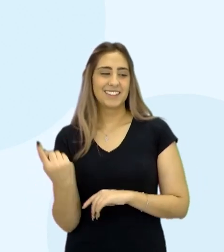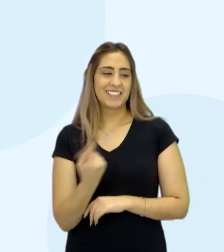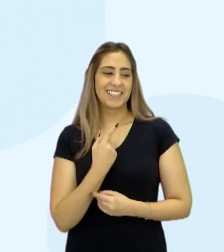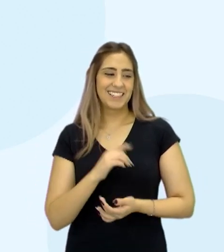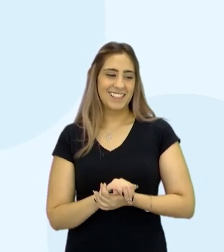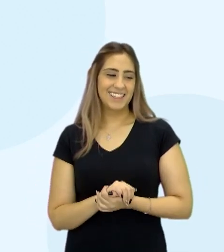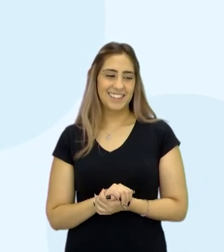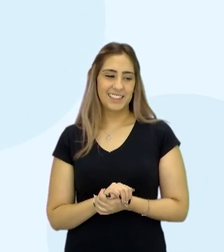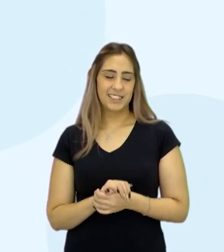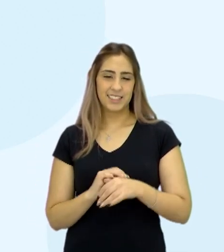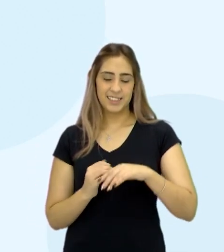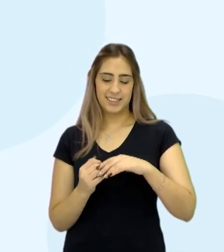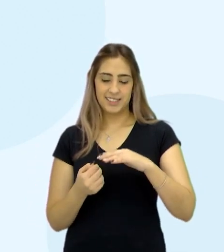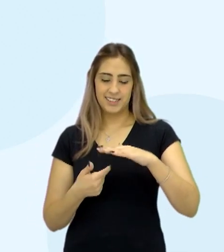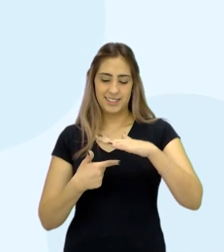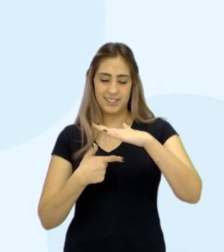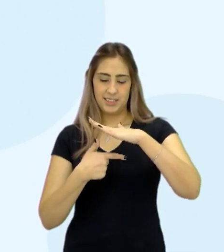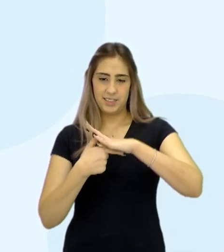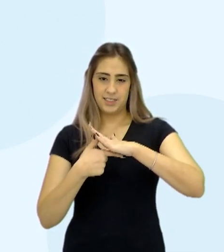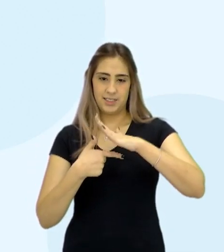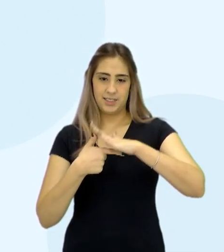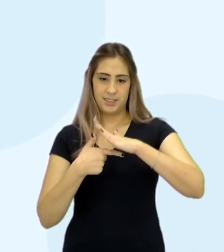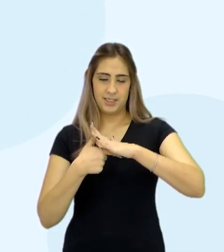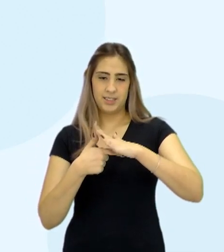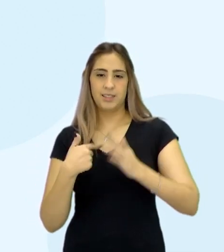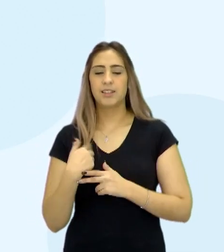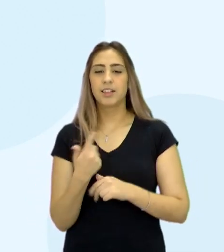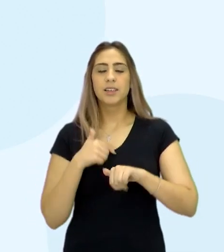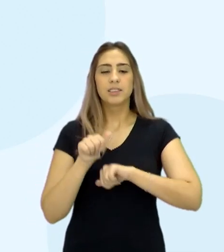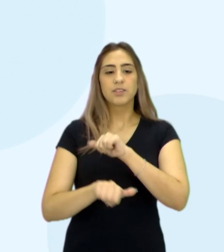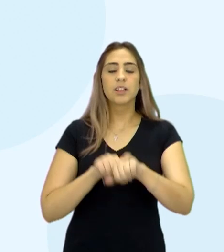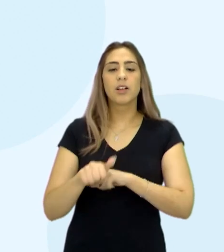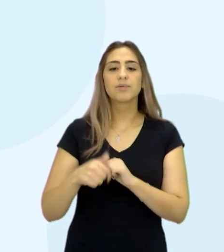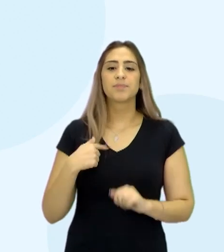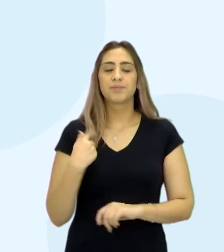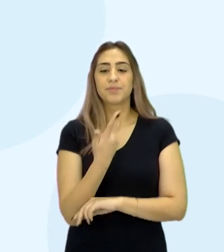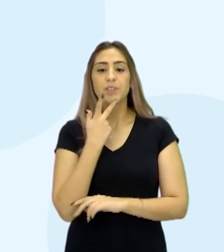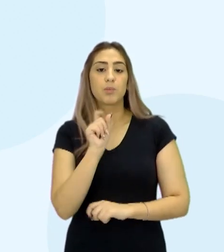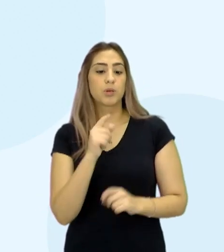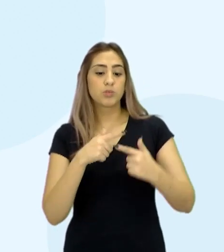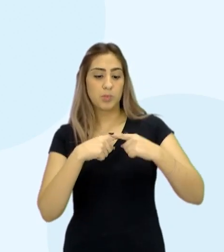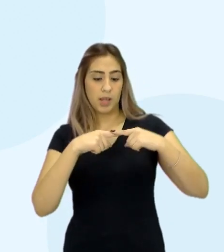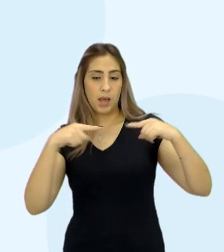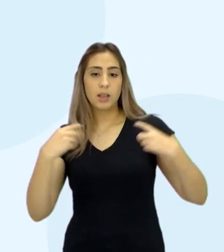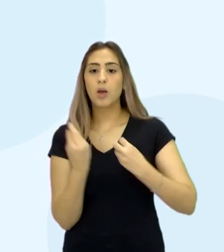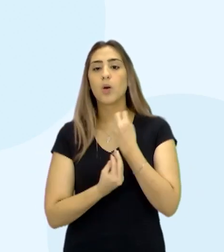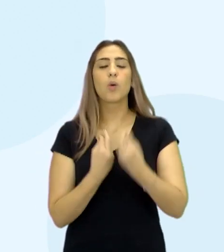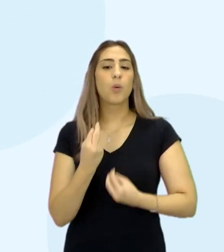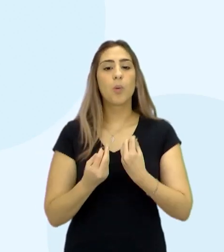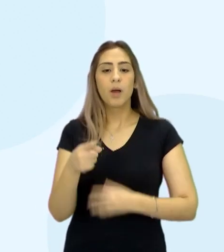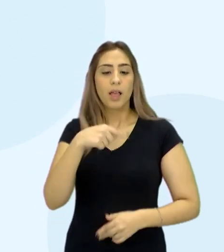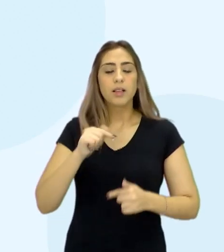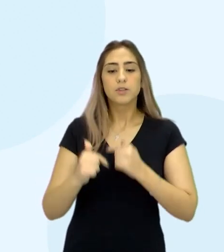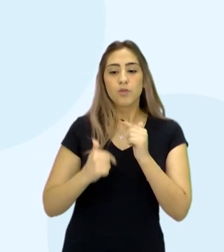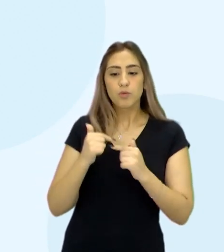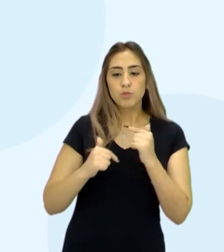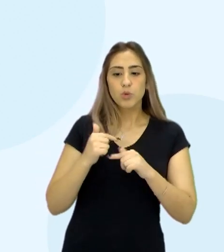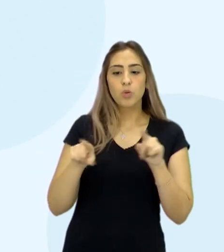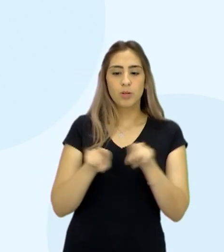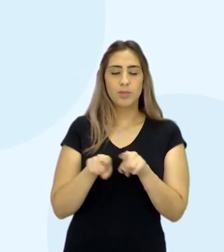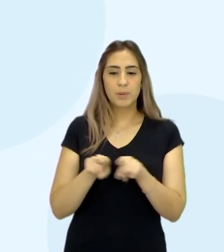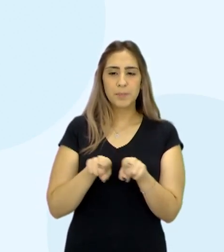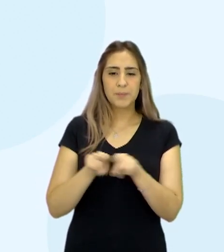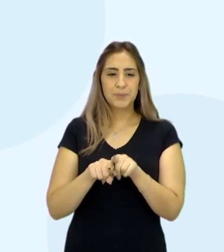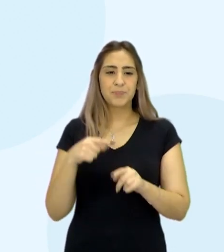retas cortadas por paralelas e nem transversais, mas a gente vai falar um pouquinho sobre as retas e como elas funcionam aí no caso